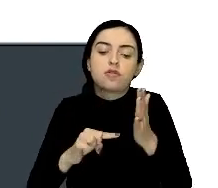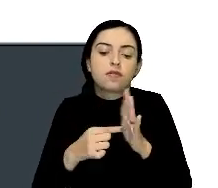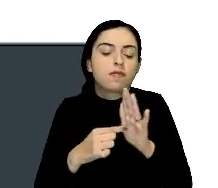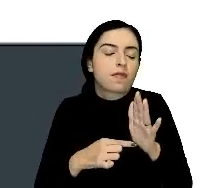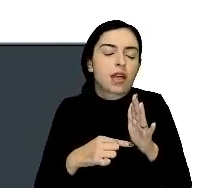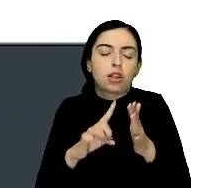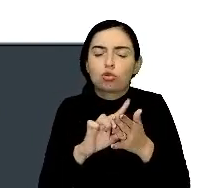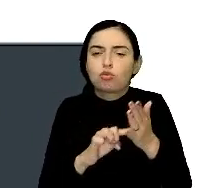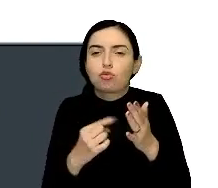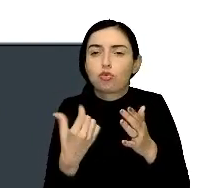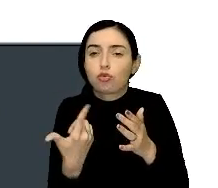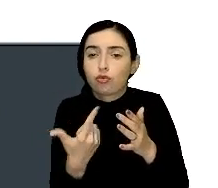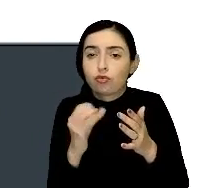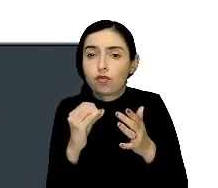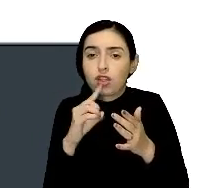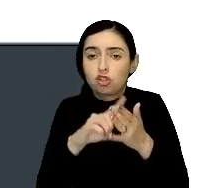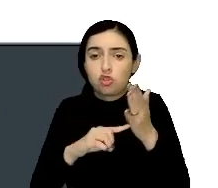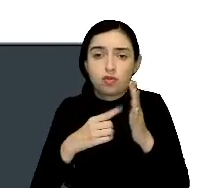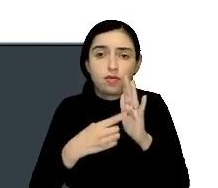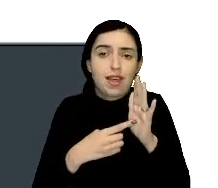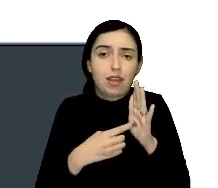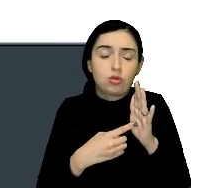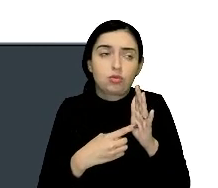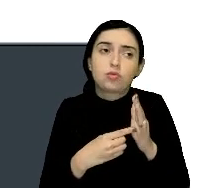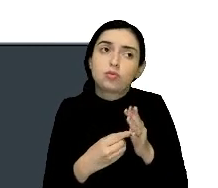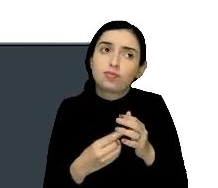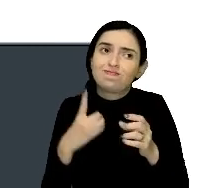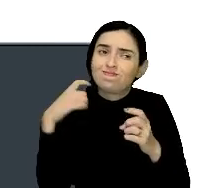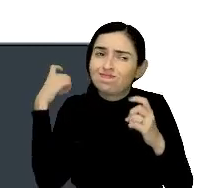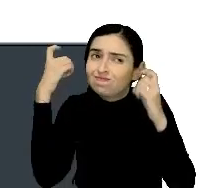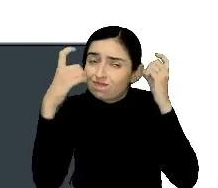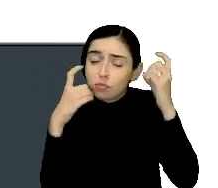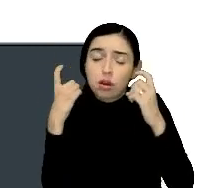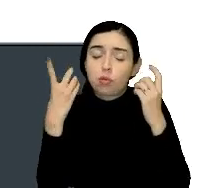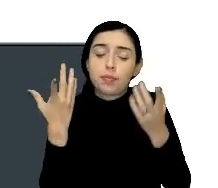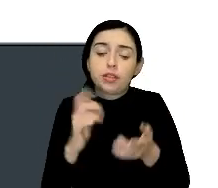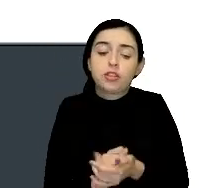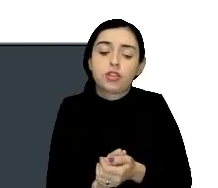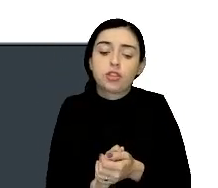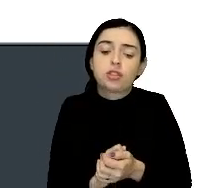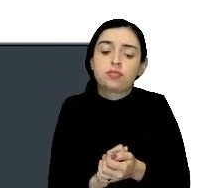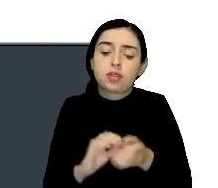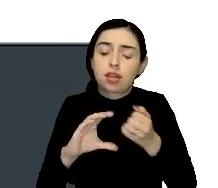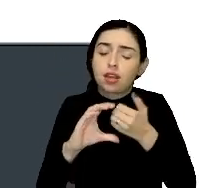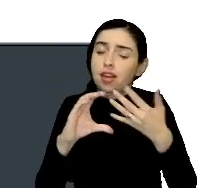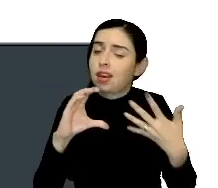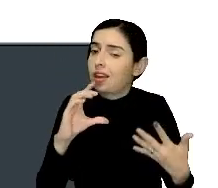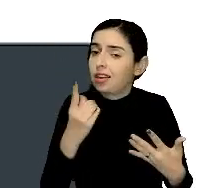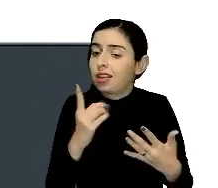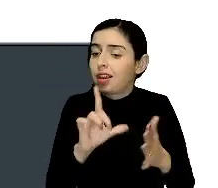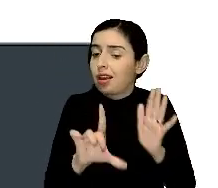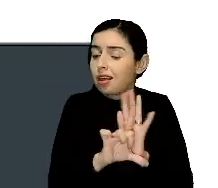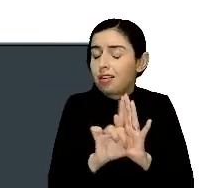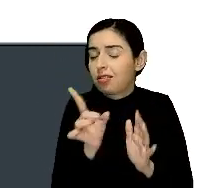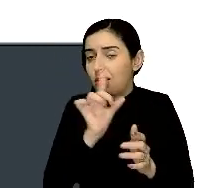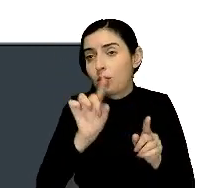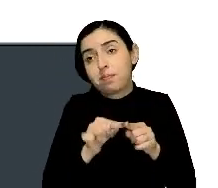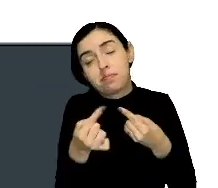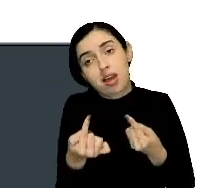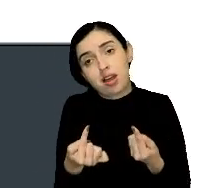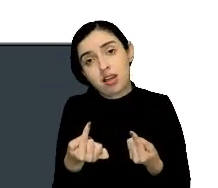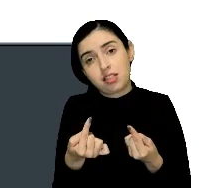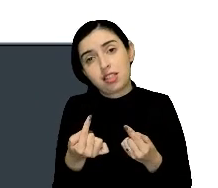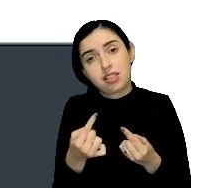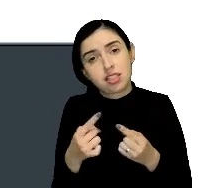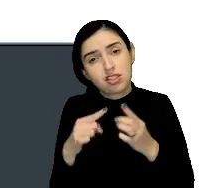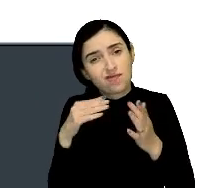Foram 20 vetos e alguns desses vetos muito preocupantes. Não descaracterizam a lei, mas esses vetos